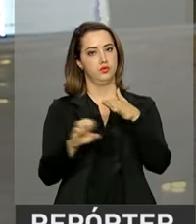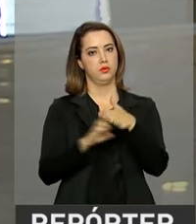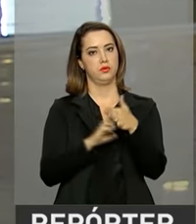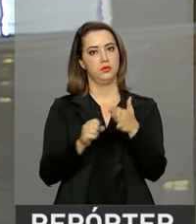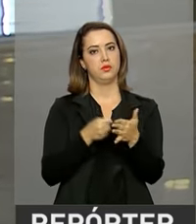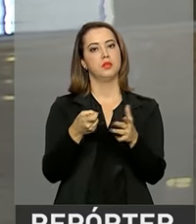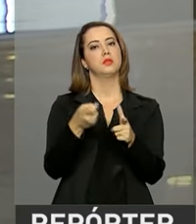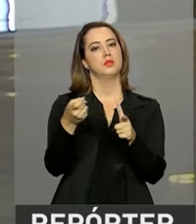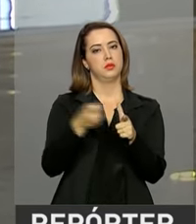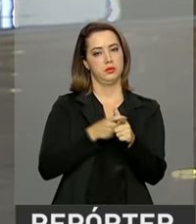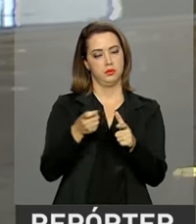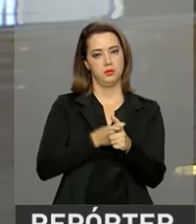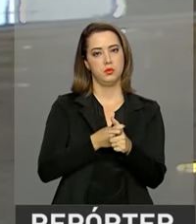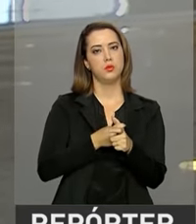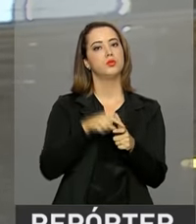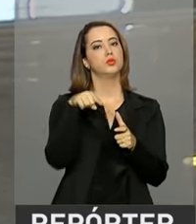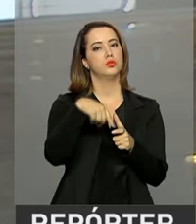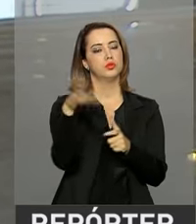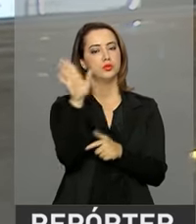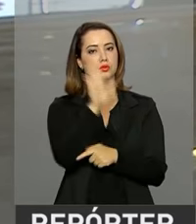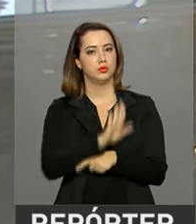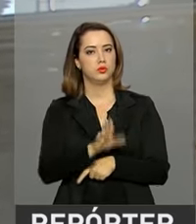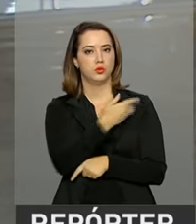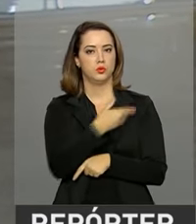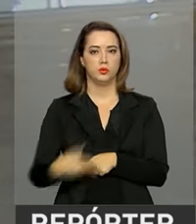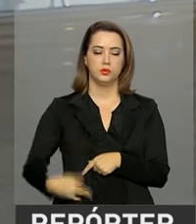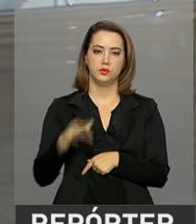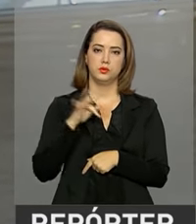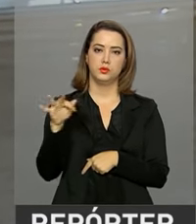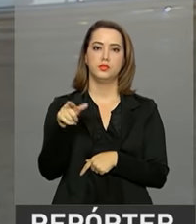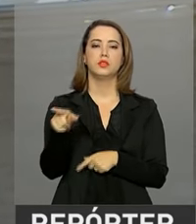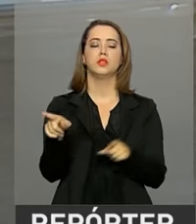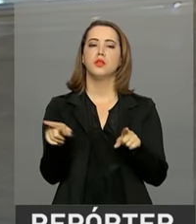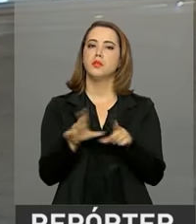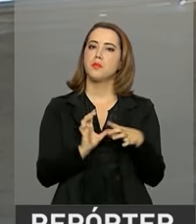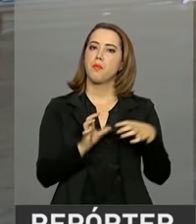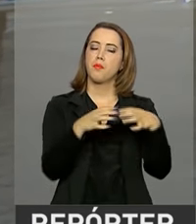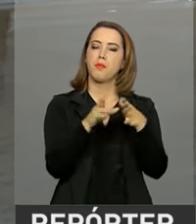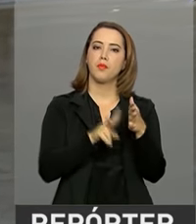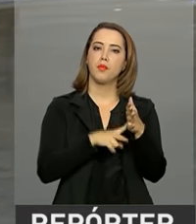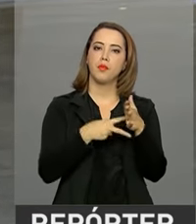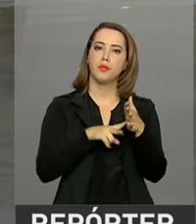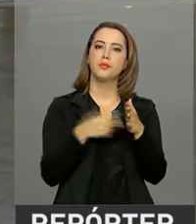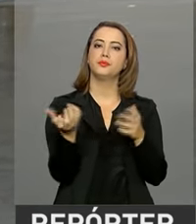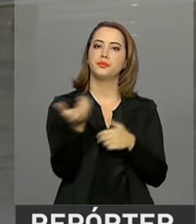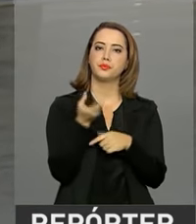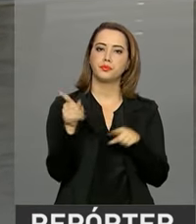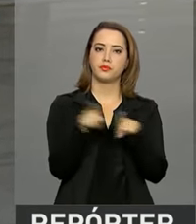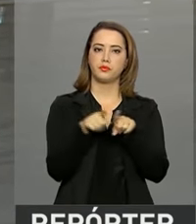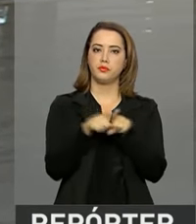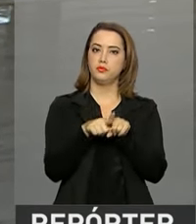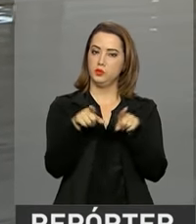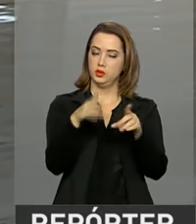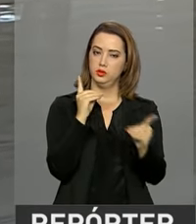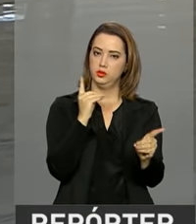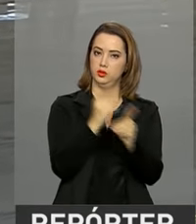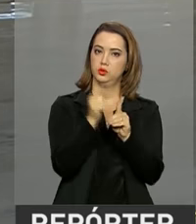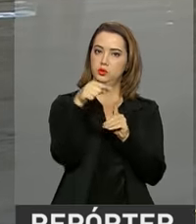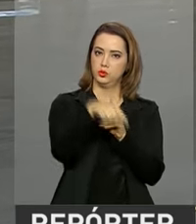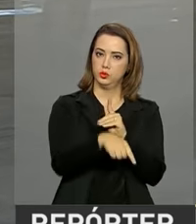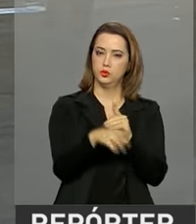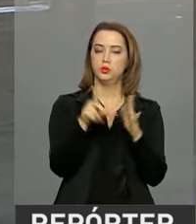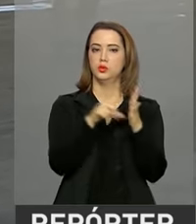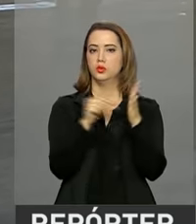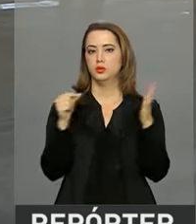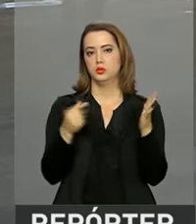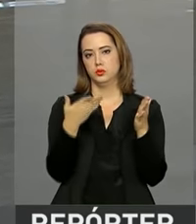União. Essas são respostas que as centrais sindicais querem também neste encontro que está ocorrendo aqui no Palácio do Planalto,